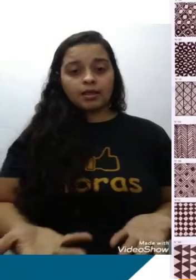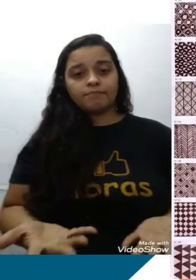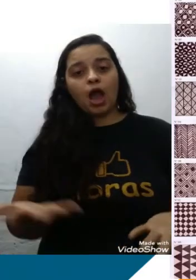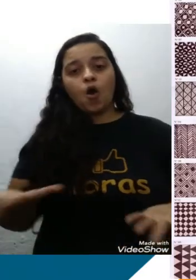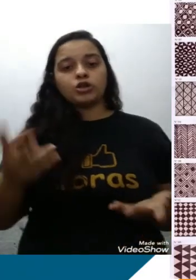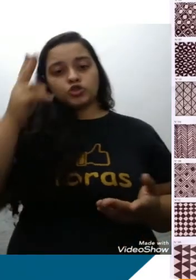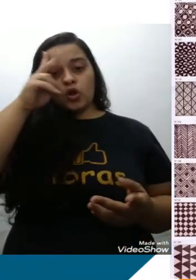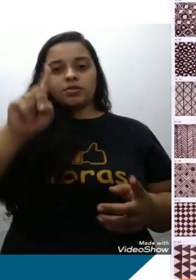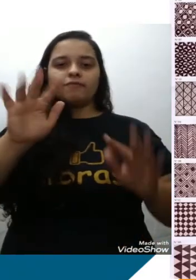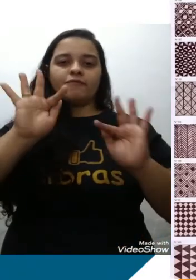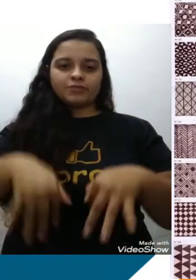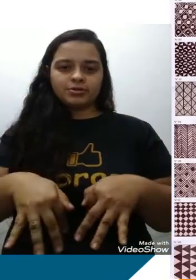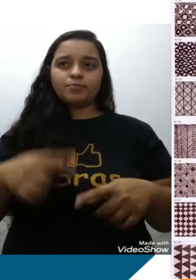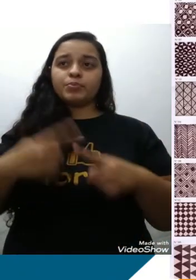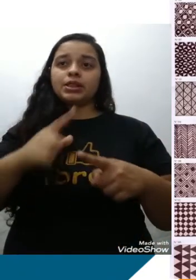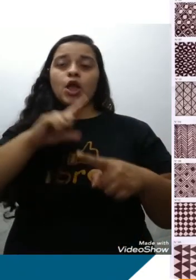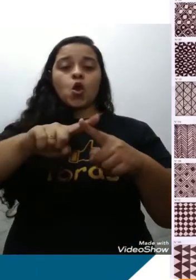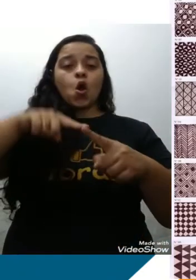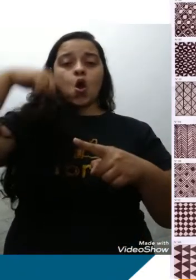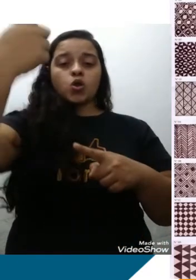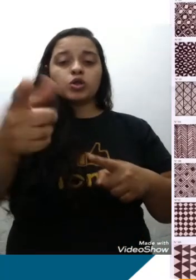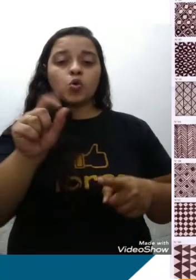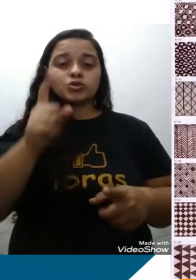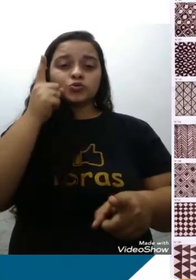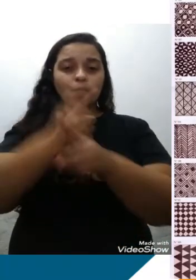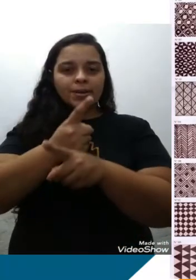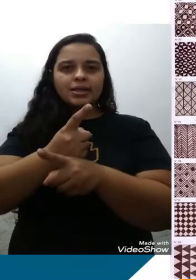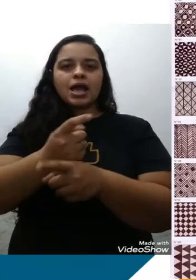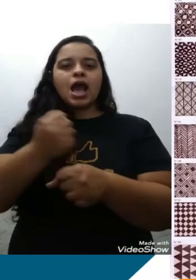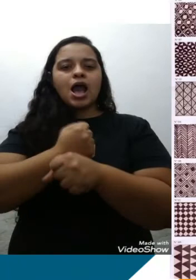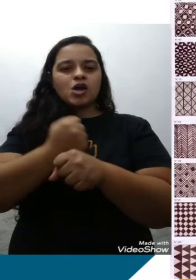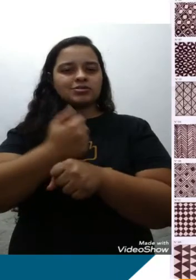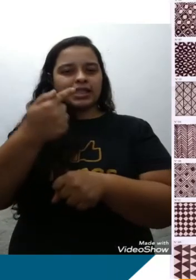Bom, só que aí a história não está finalizada, porque uma outra descoberta também